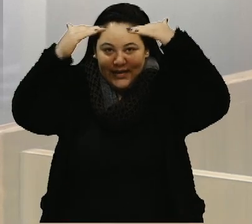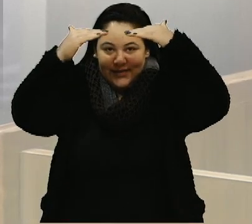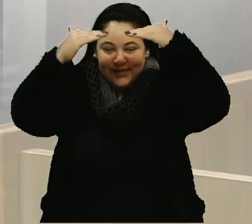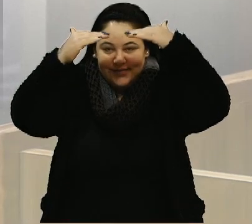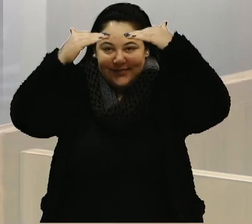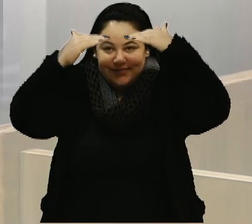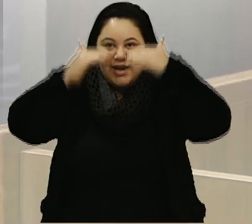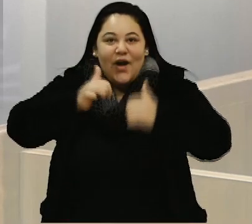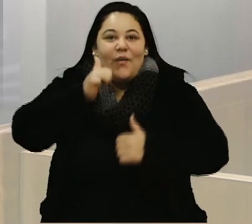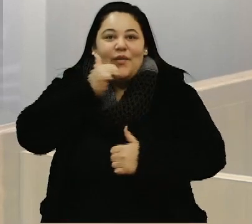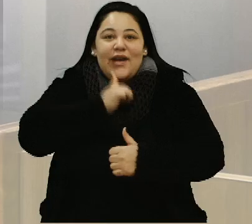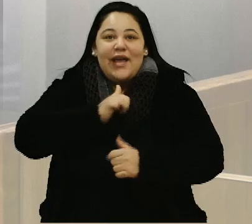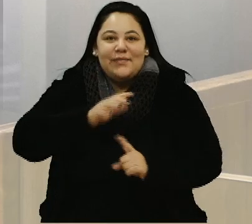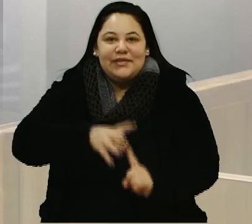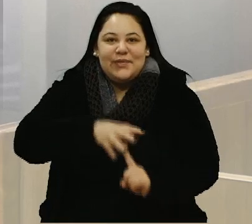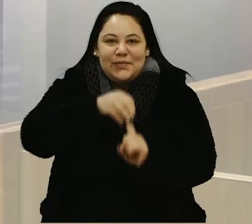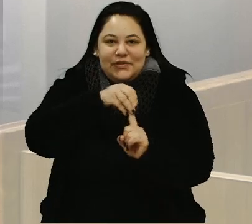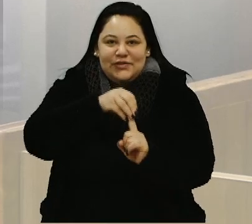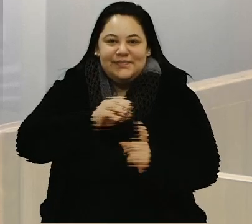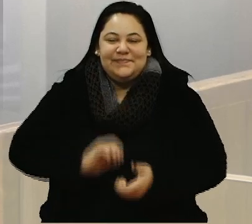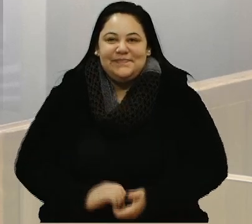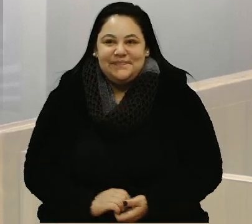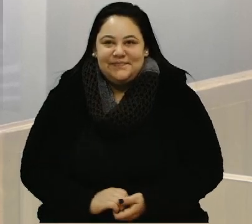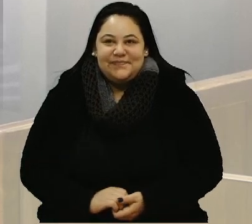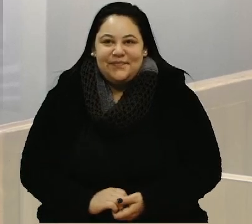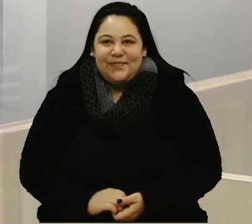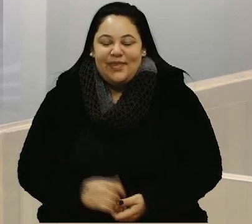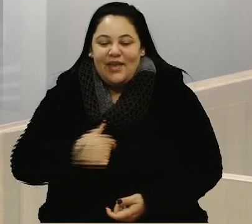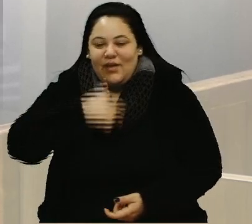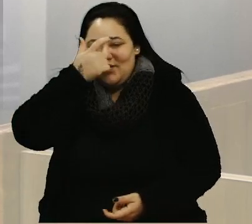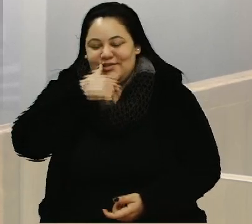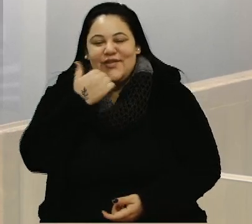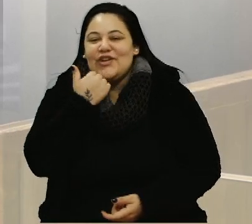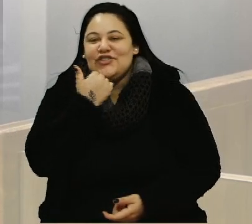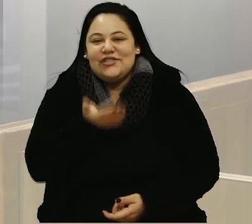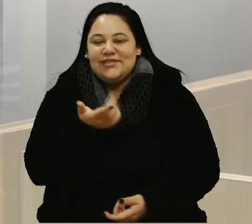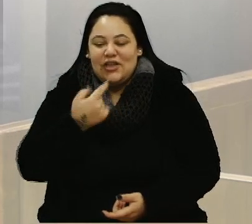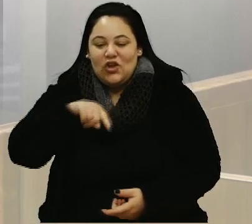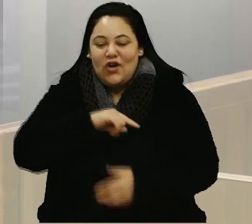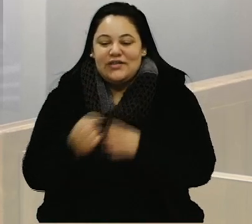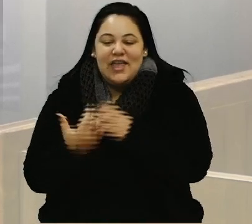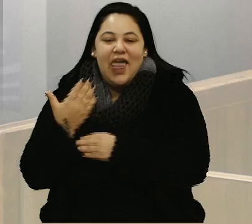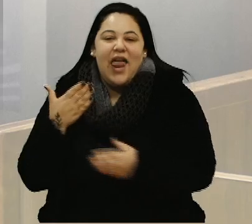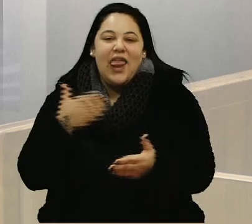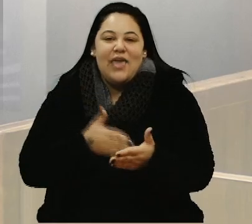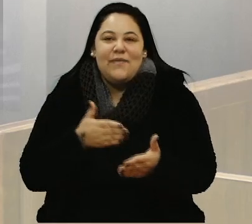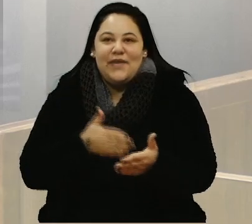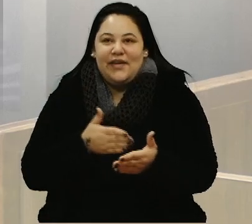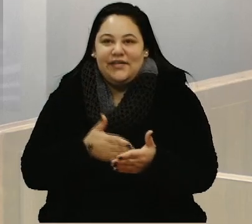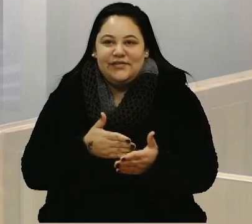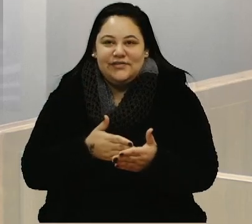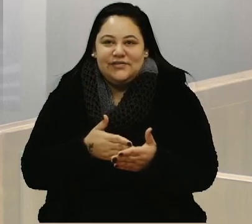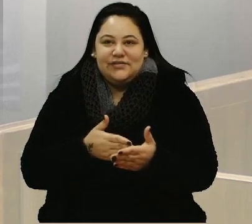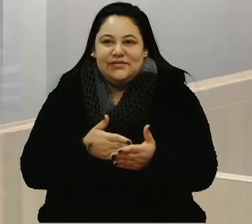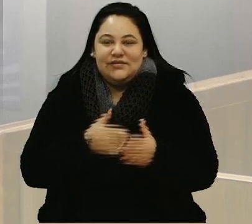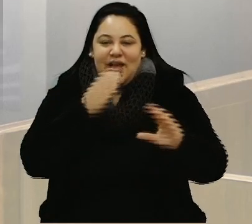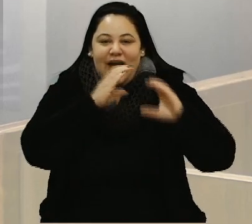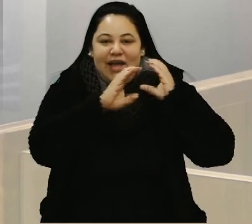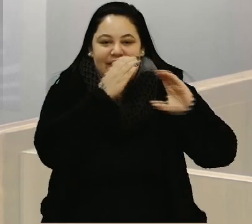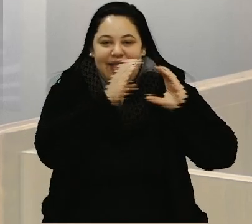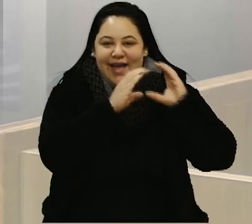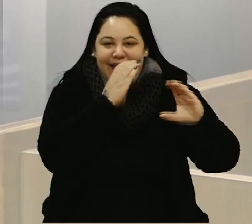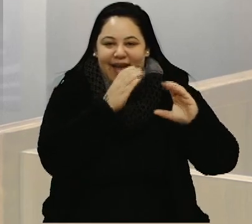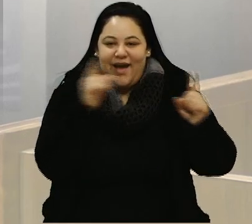prendas. Eu acho que não adianta nós nos limitarmos a cantar o hino nacional, o hino